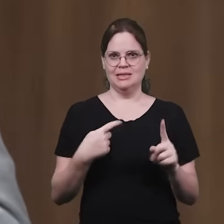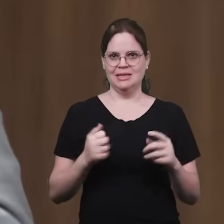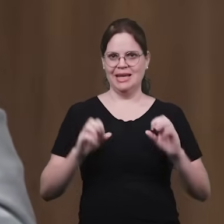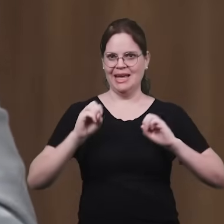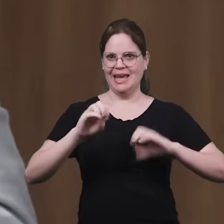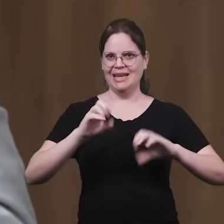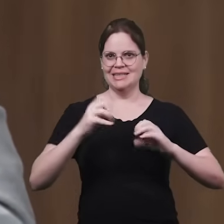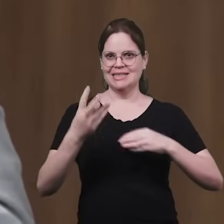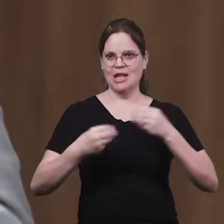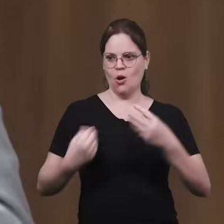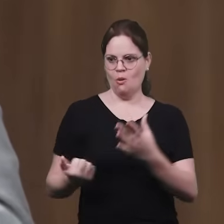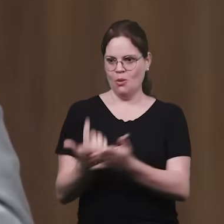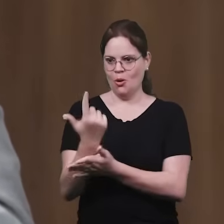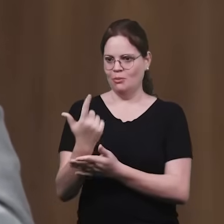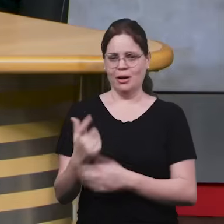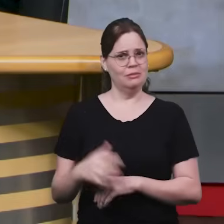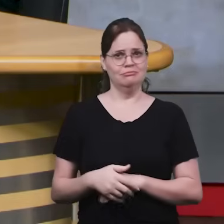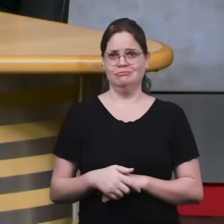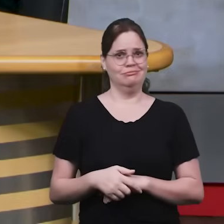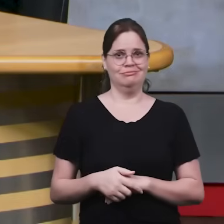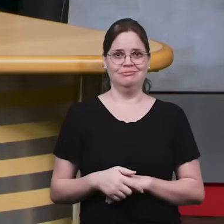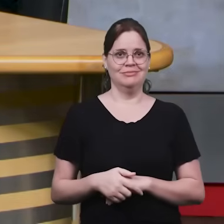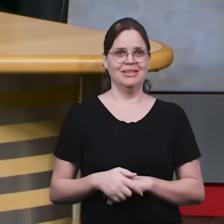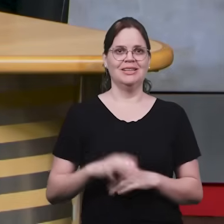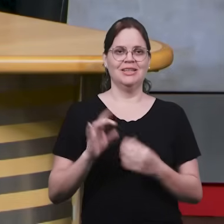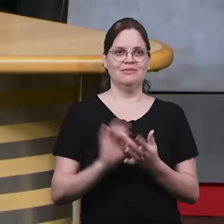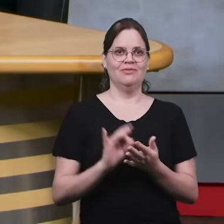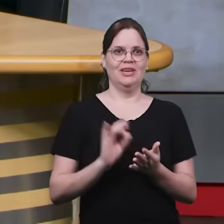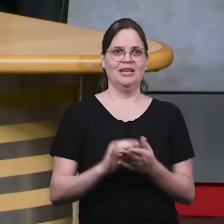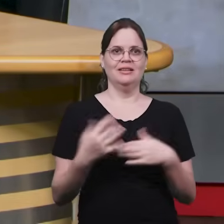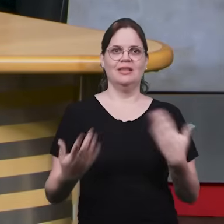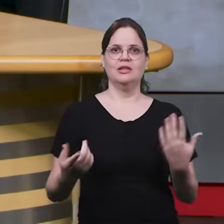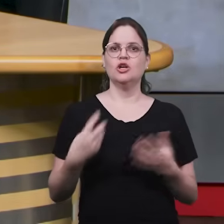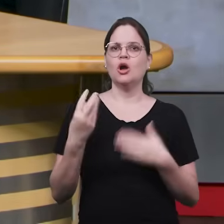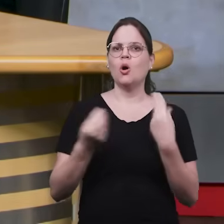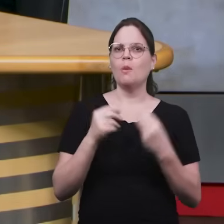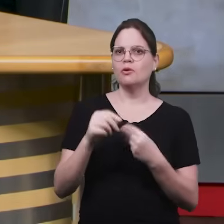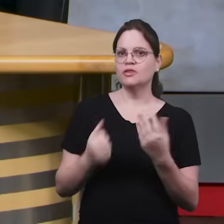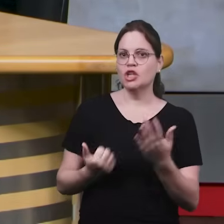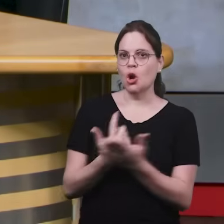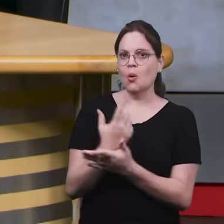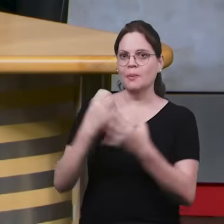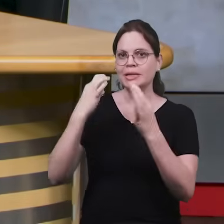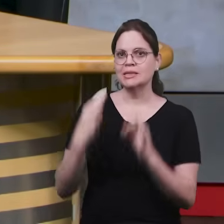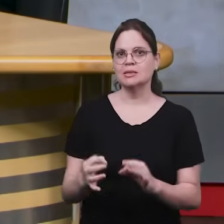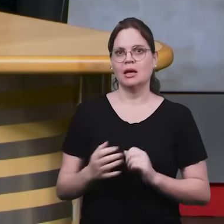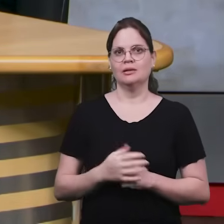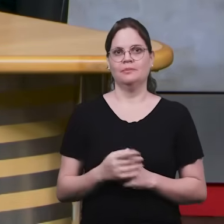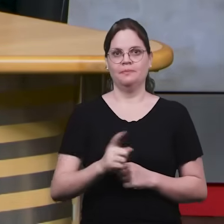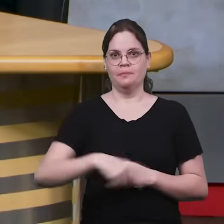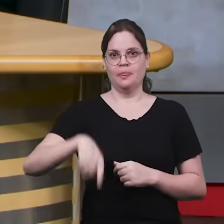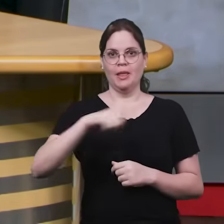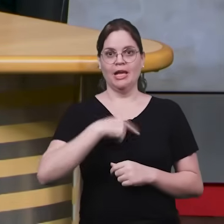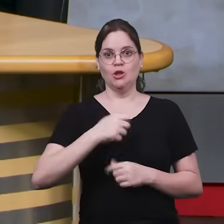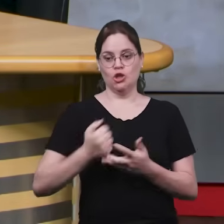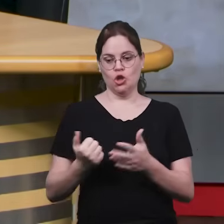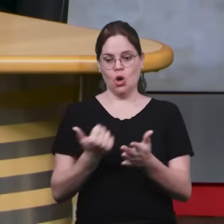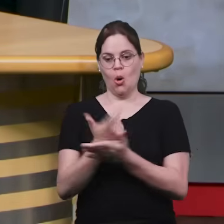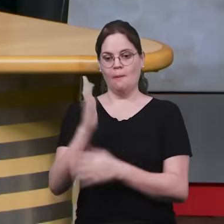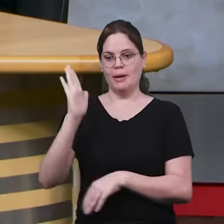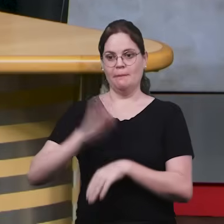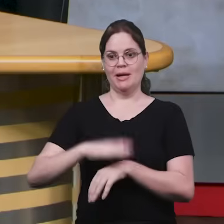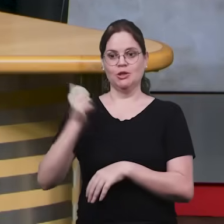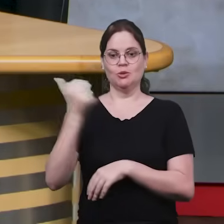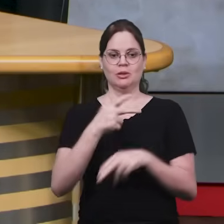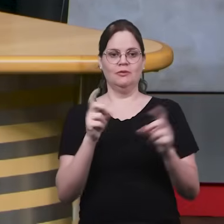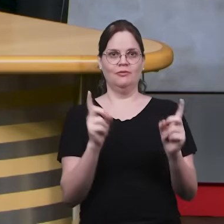comprar. É verdade. Entendeu? Como fazer uma boa compra? Ninguém ensina. E nós somos muito mais compradores